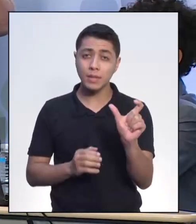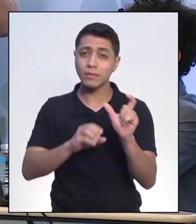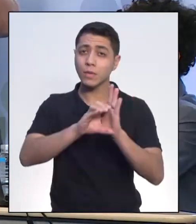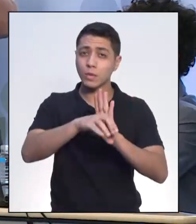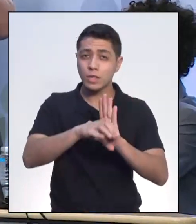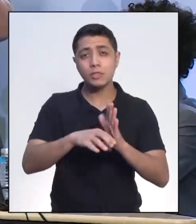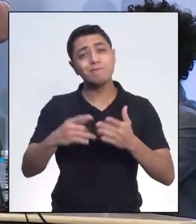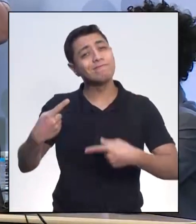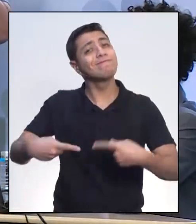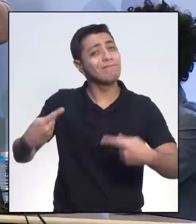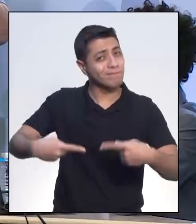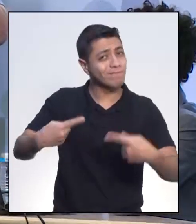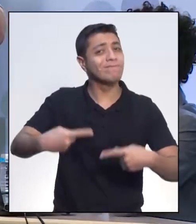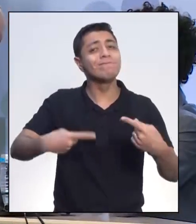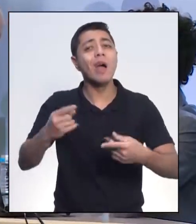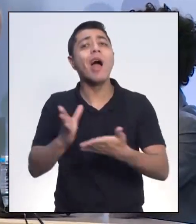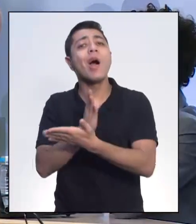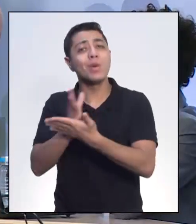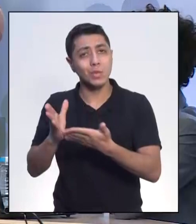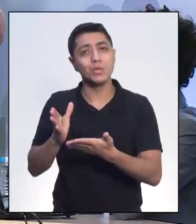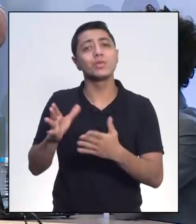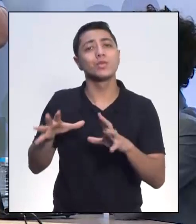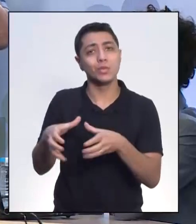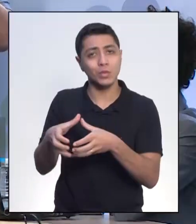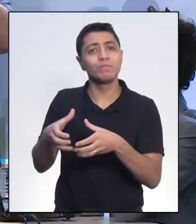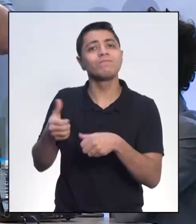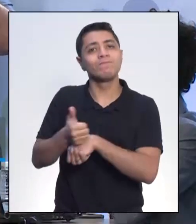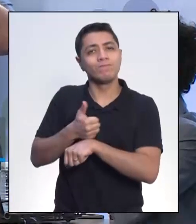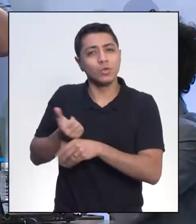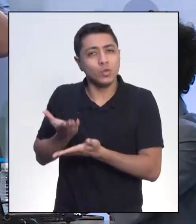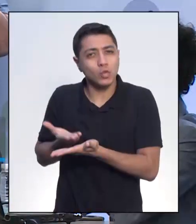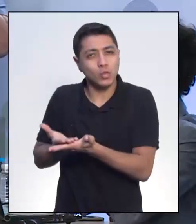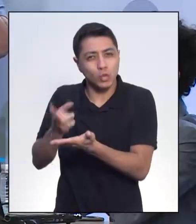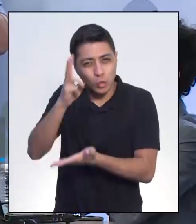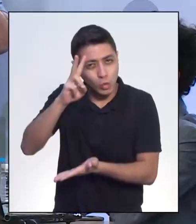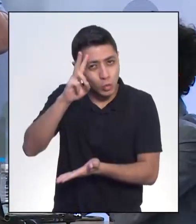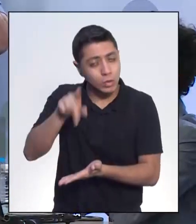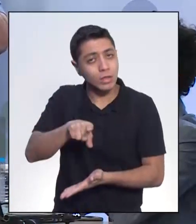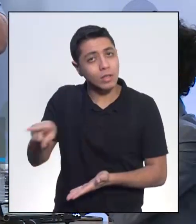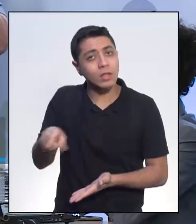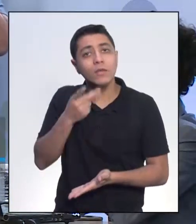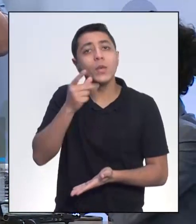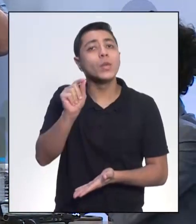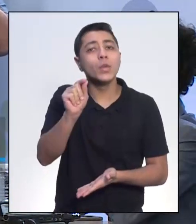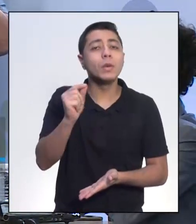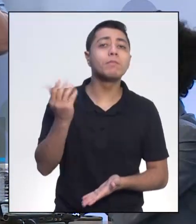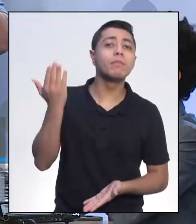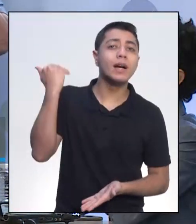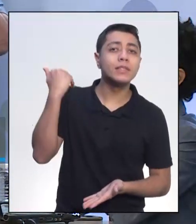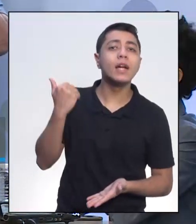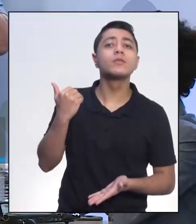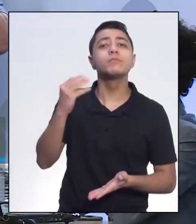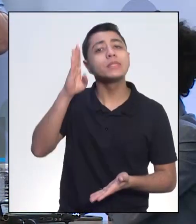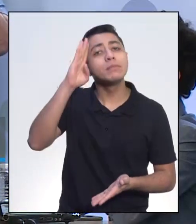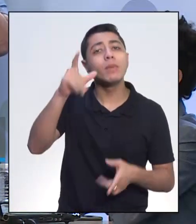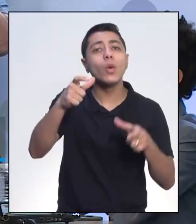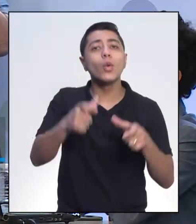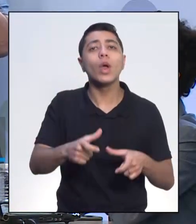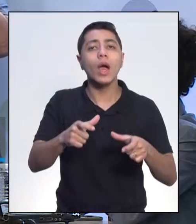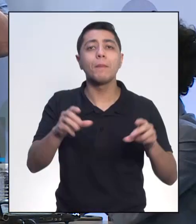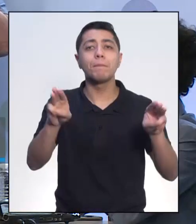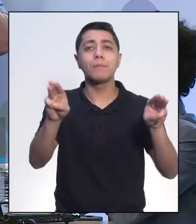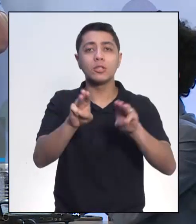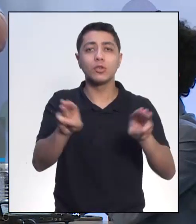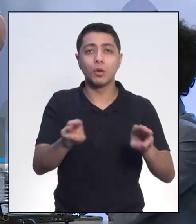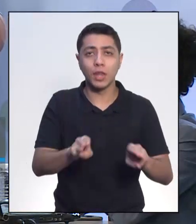essa questão aí do conceito de civilização, né? As primeiras civilizações vindas da Mesopotâmia, né? Outras